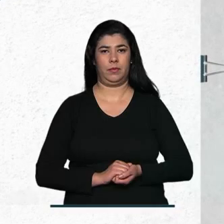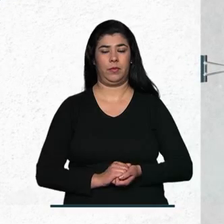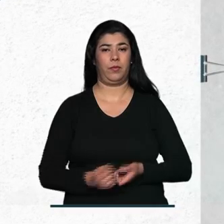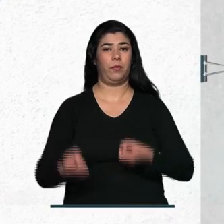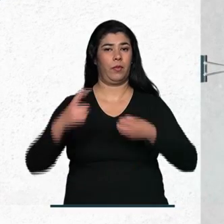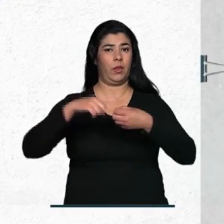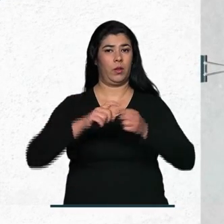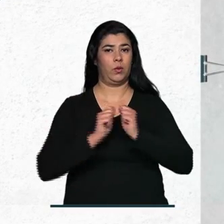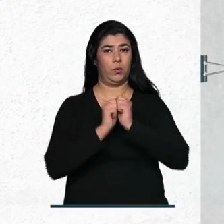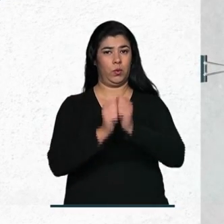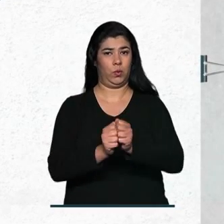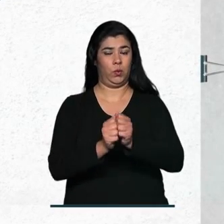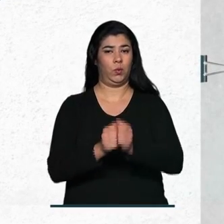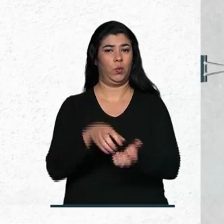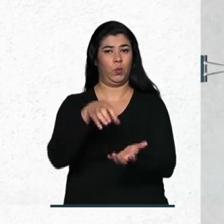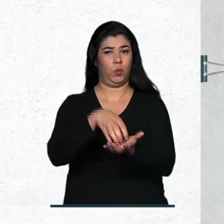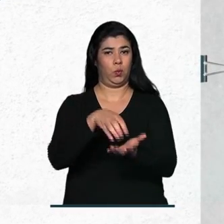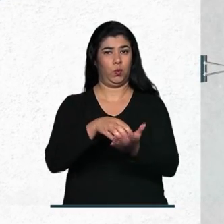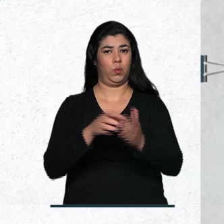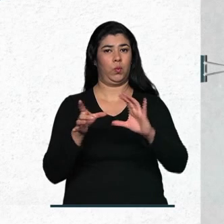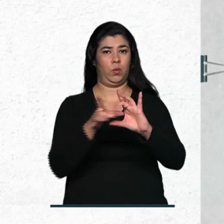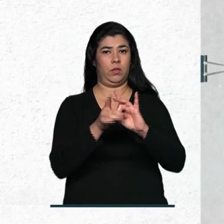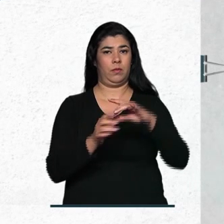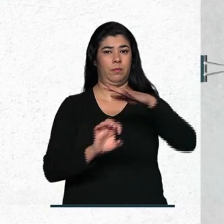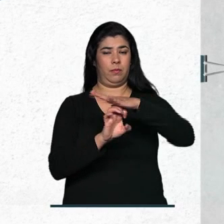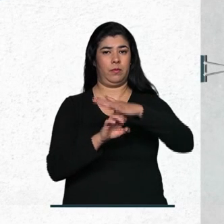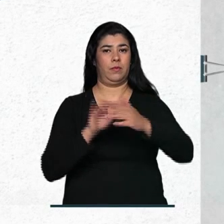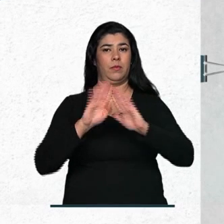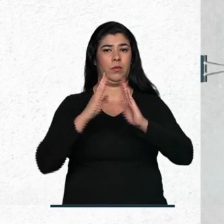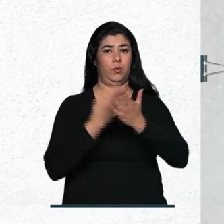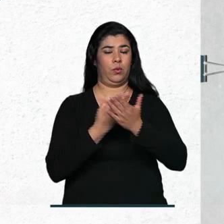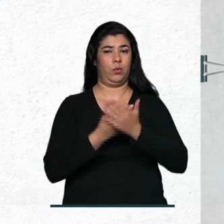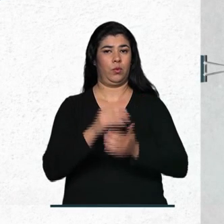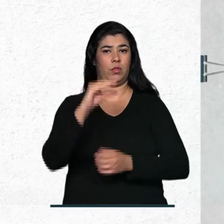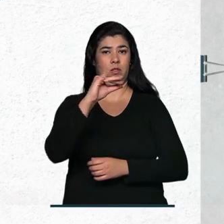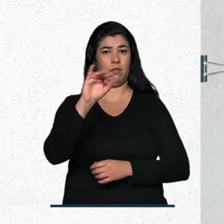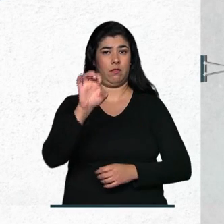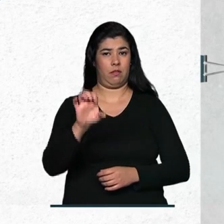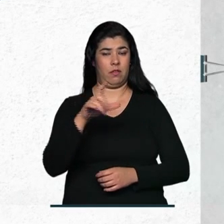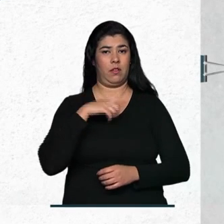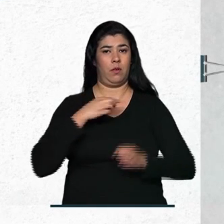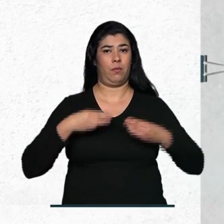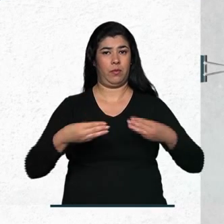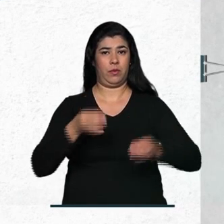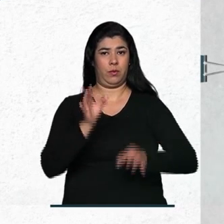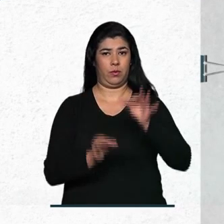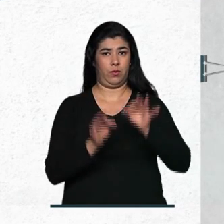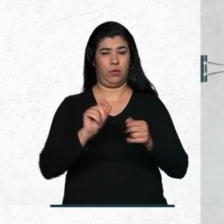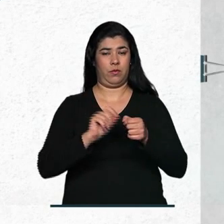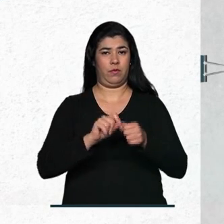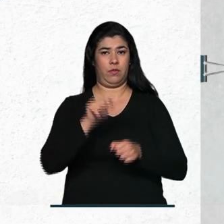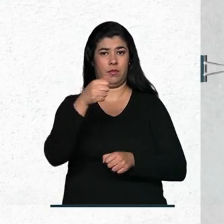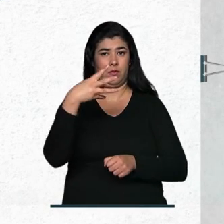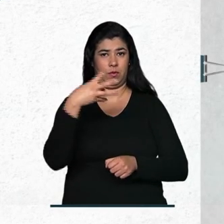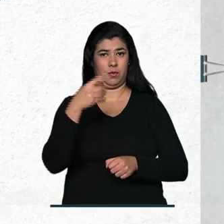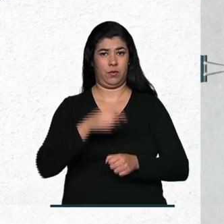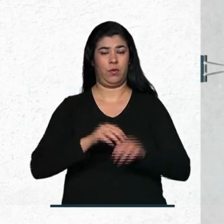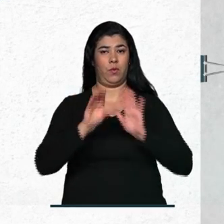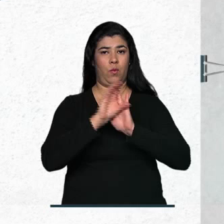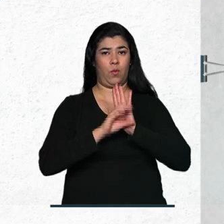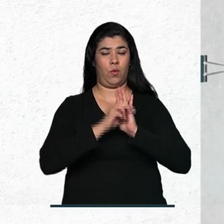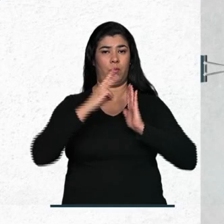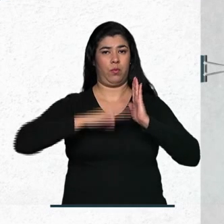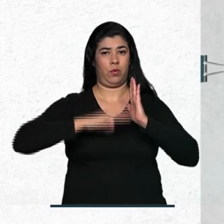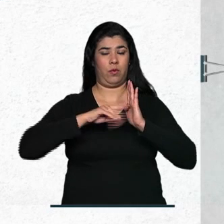Em parceria com o Centro de Integração Empresa-Escola, CIEE, o Ministério da Justiça realiza o 14º concurso de